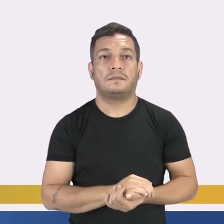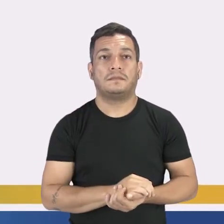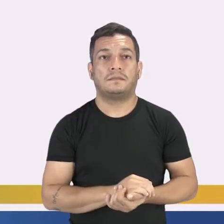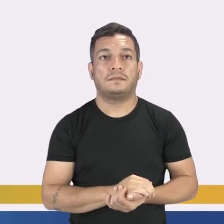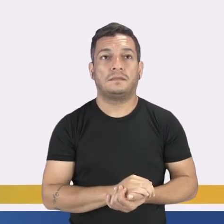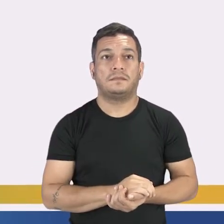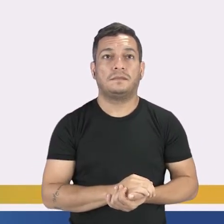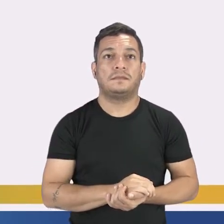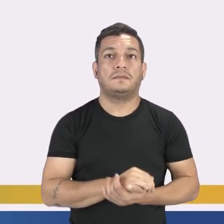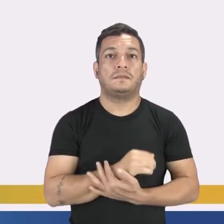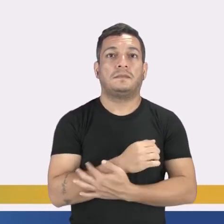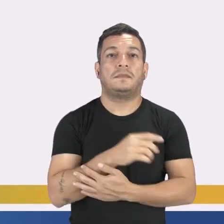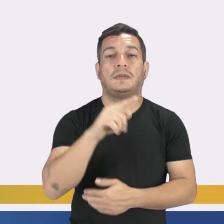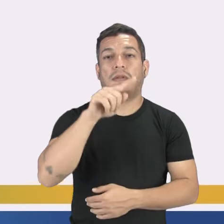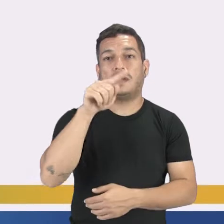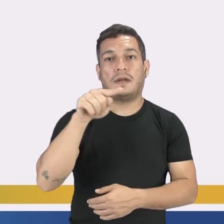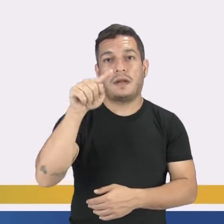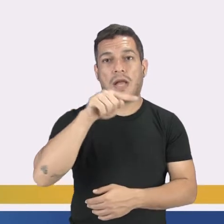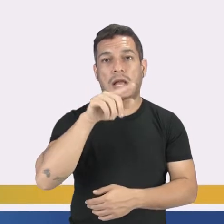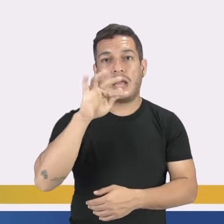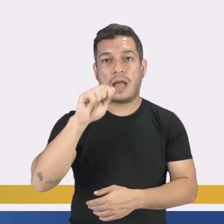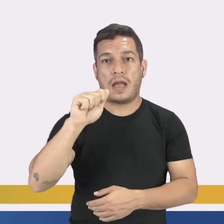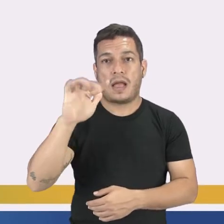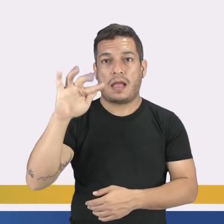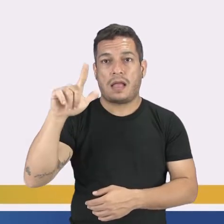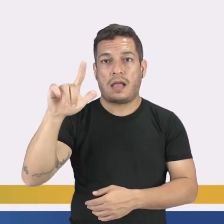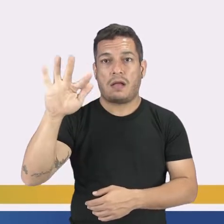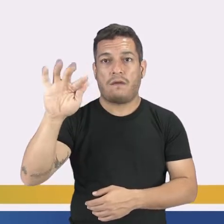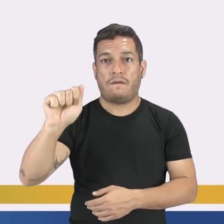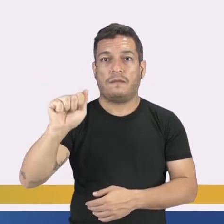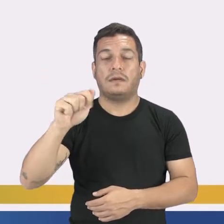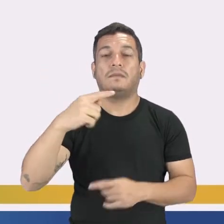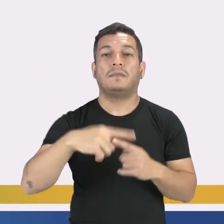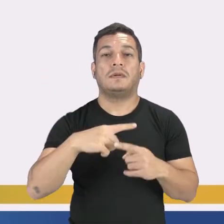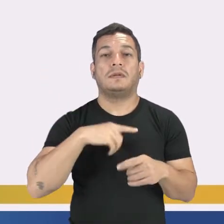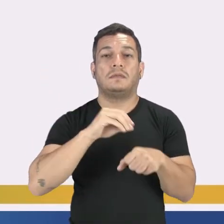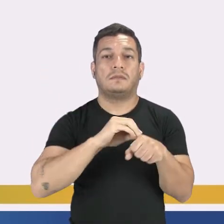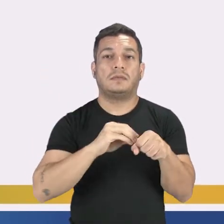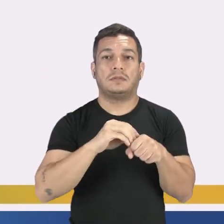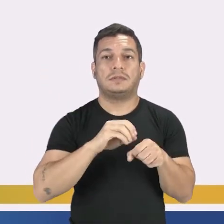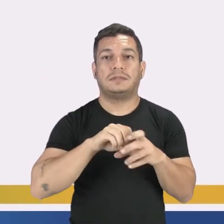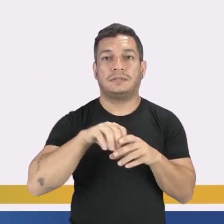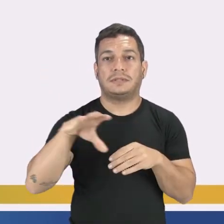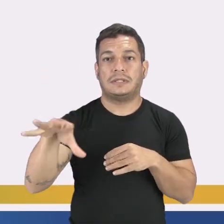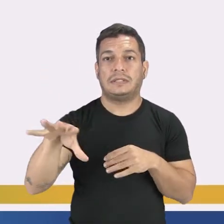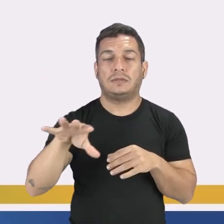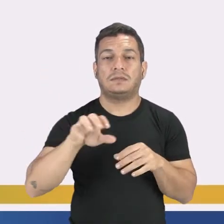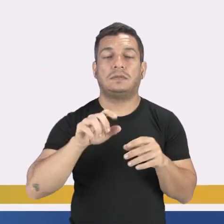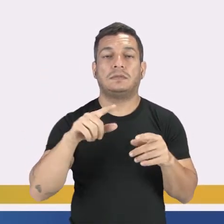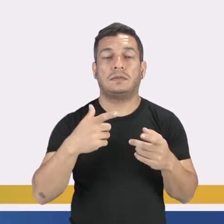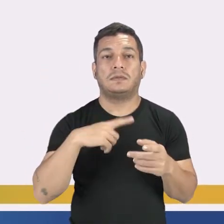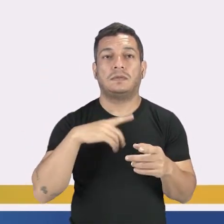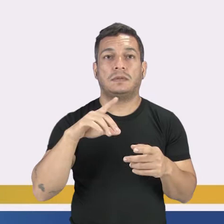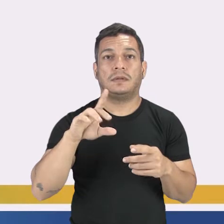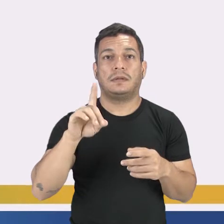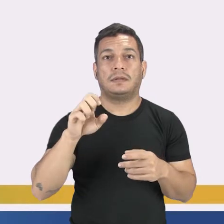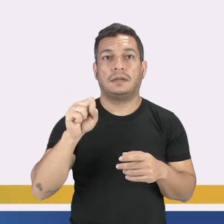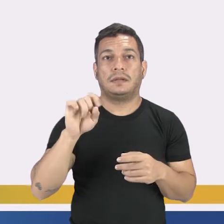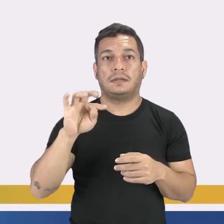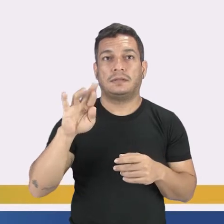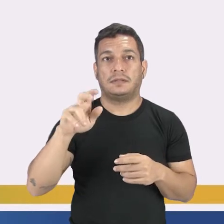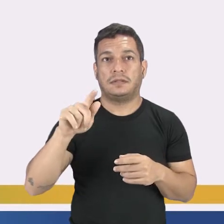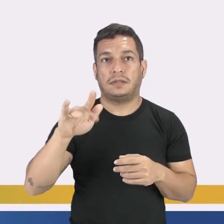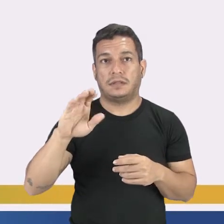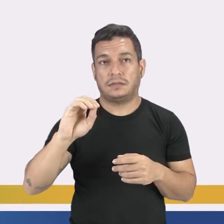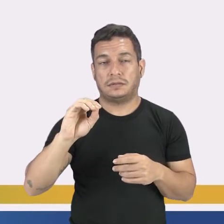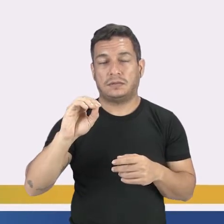na desintegração alfa, lembrando que a gente trata de desintegração porque a gente tem partículas saindo. Então, na desintegração alfa,